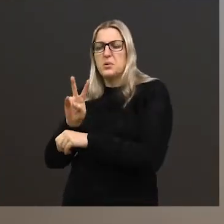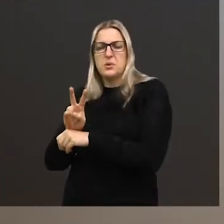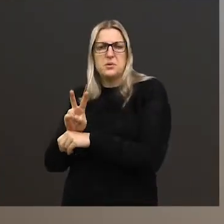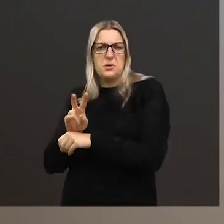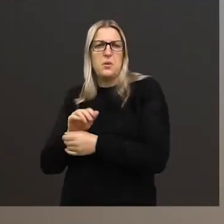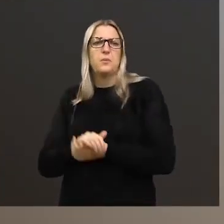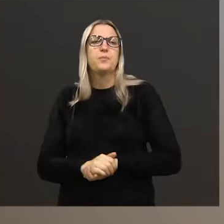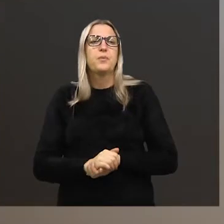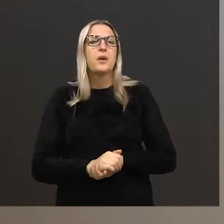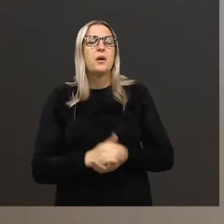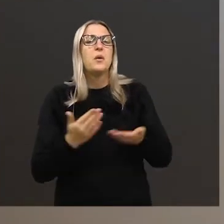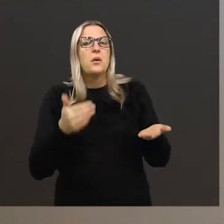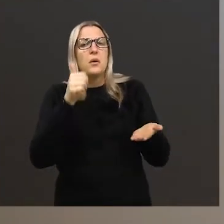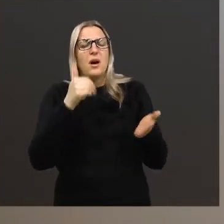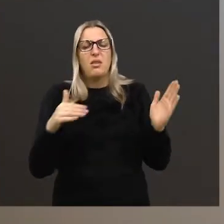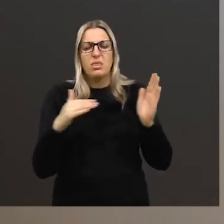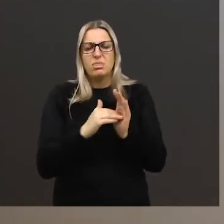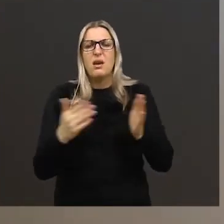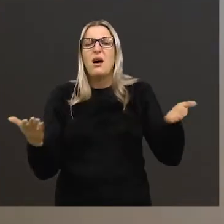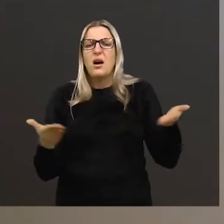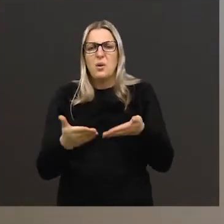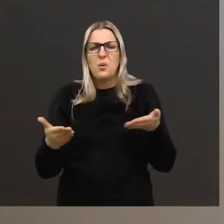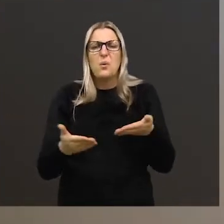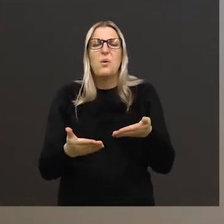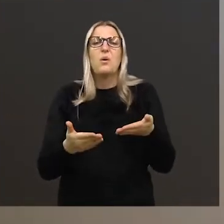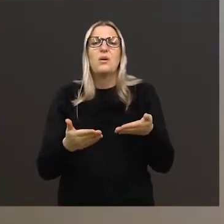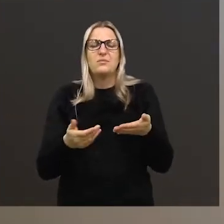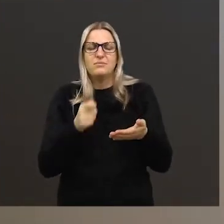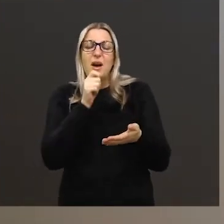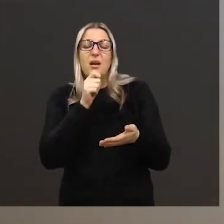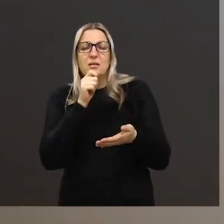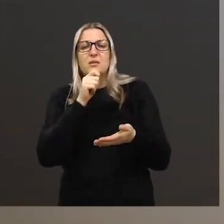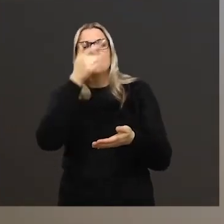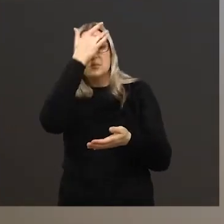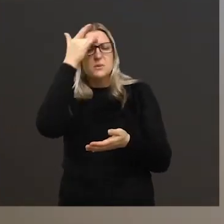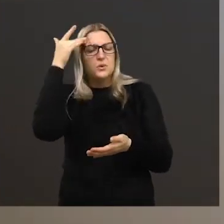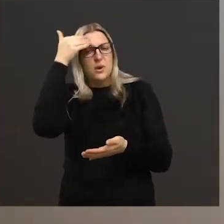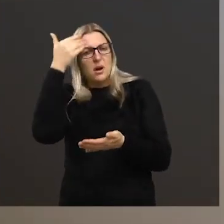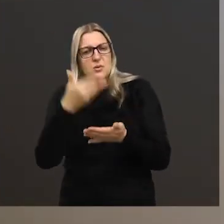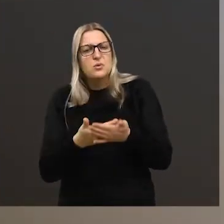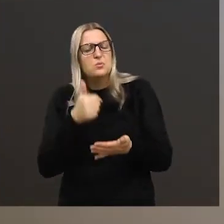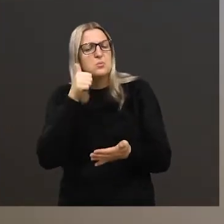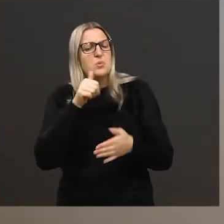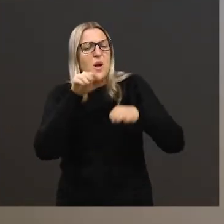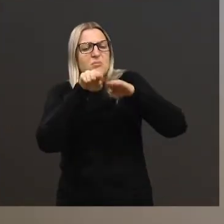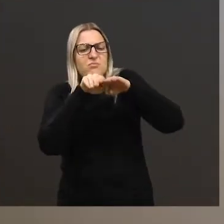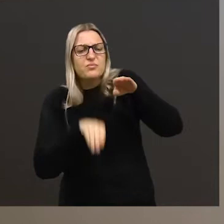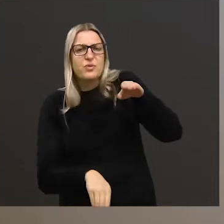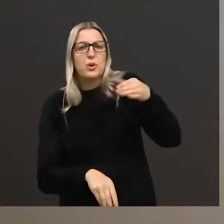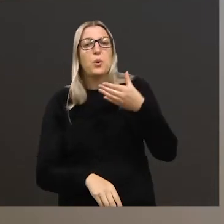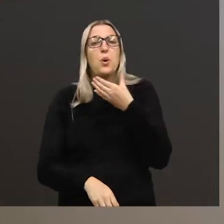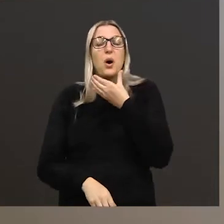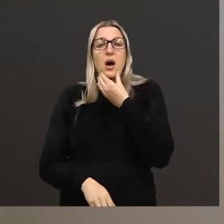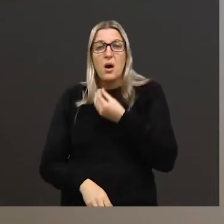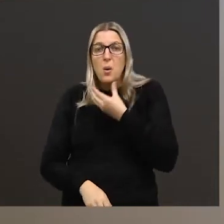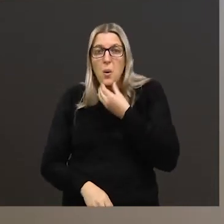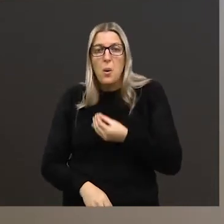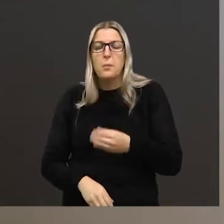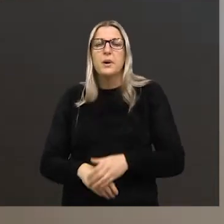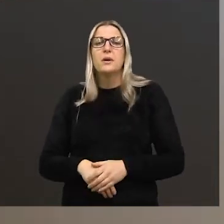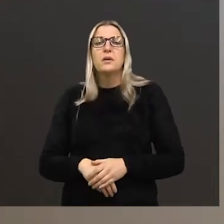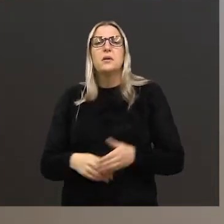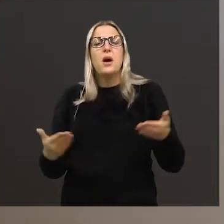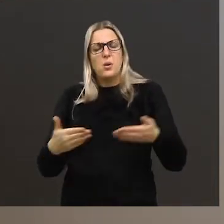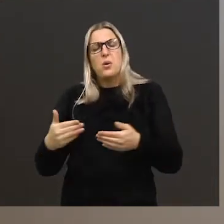muito presente, né, de que a mulher teria uma condição inferior à do homem. Então, a gente vem claramente evoluindo,